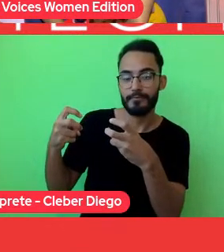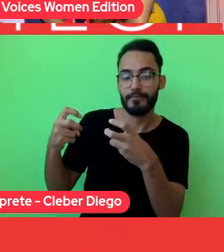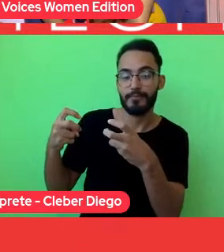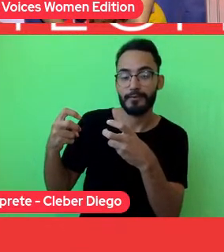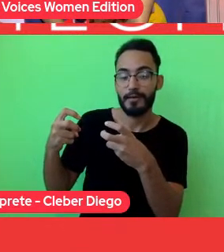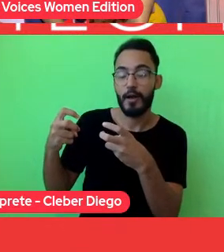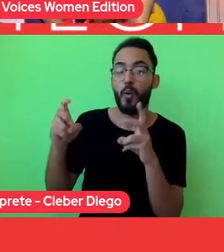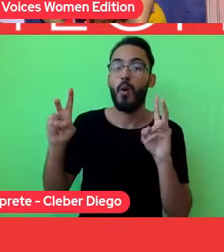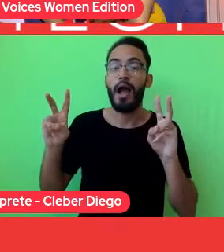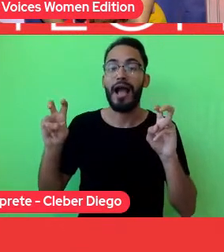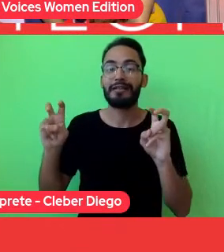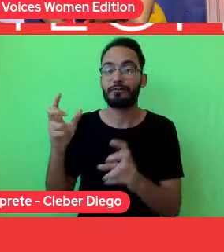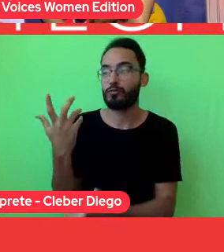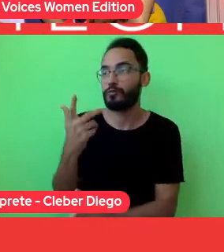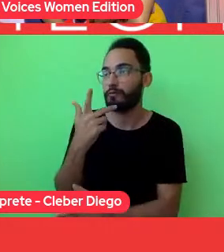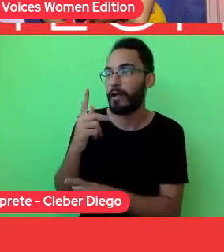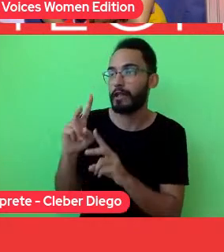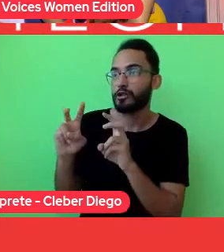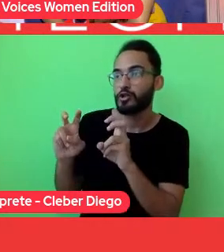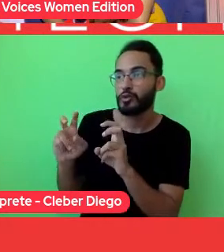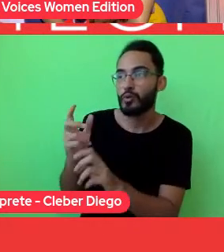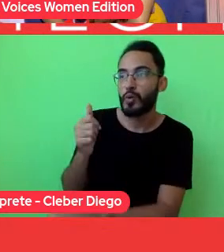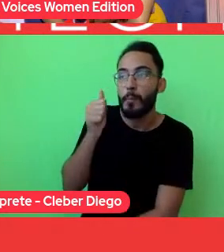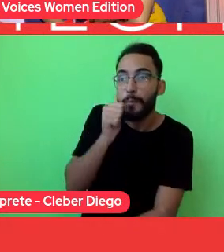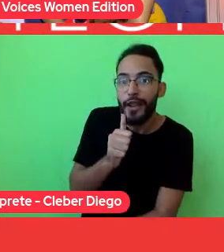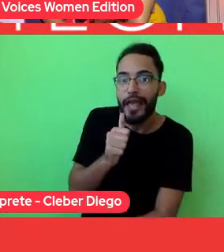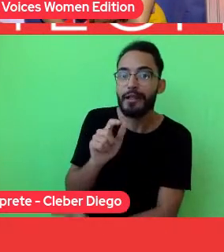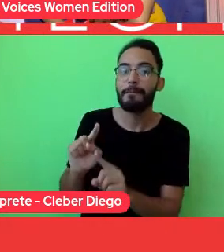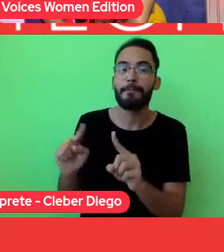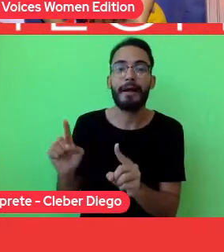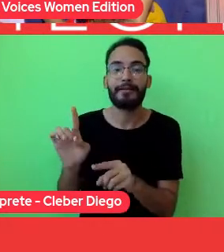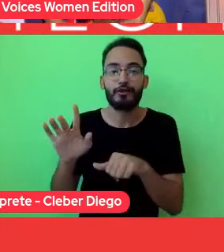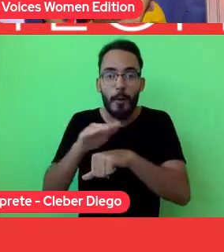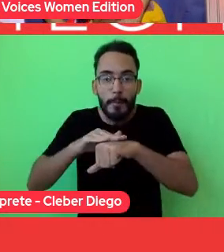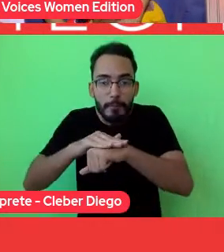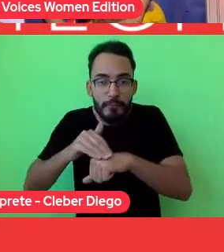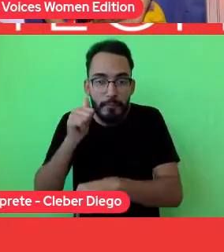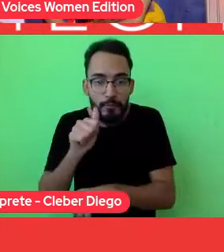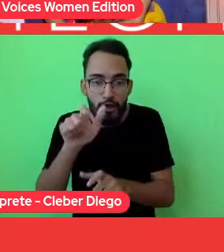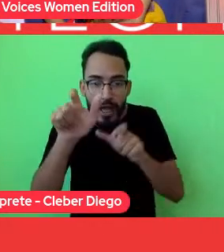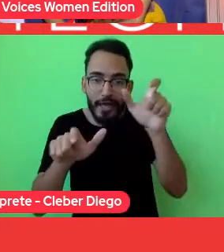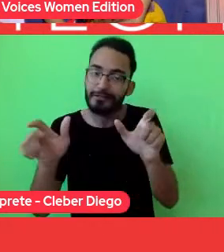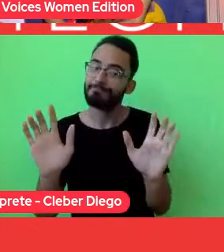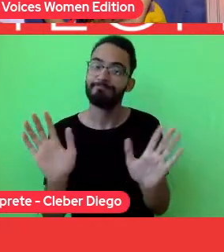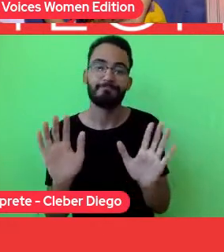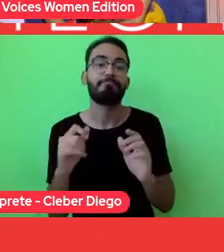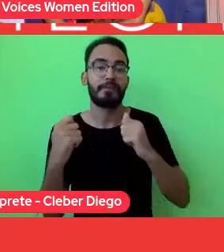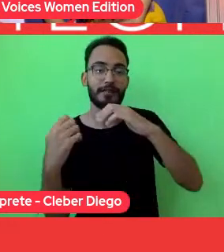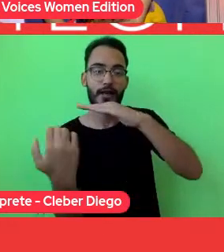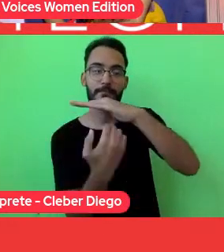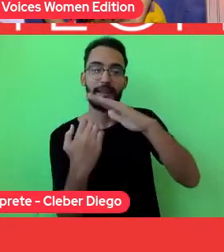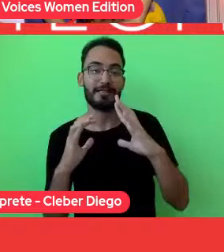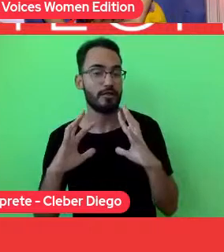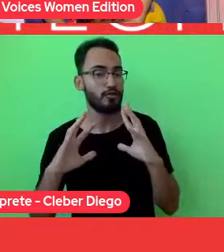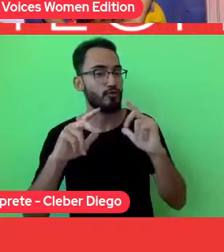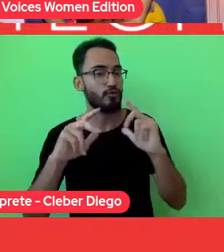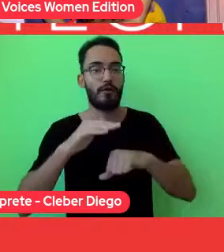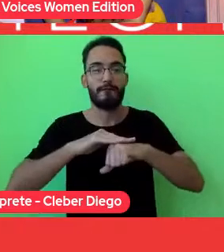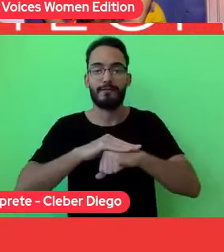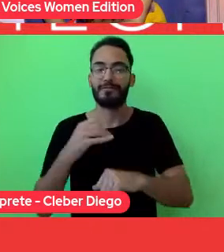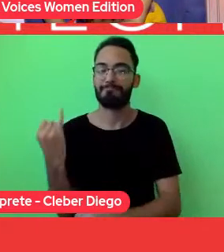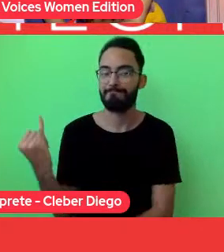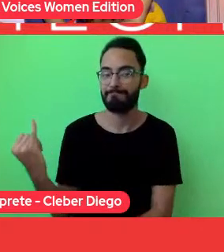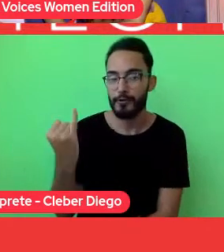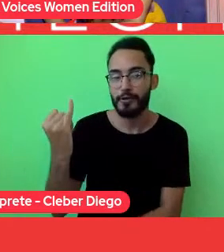o assunto é sobre mulheres, mas não é só com mulheres que a gente precisa conversar, né? A gente precisa conversar com a empresa inteira. Então, foi